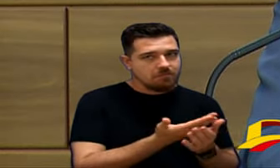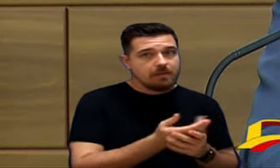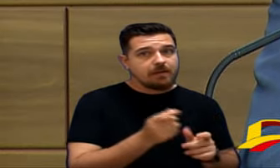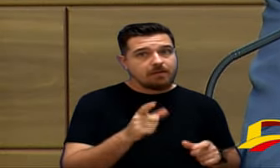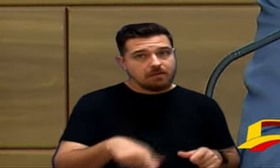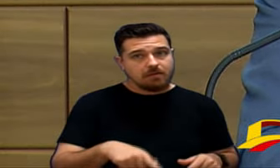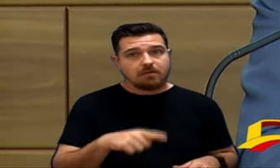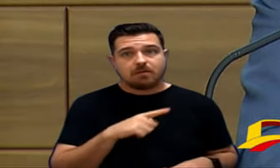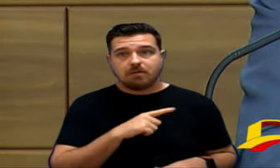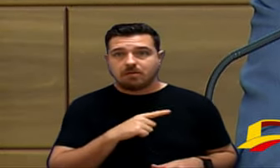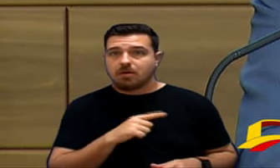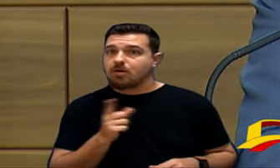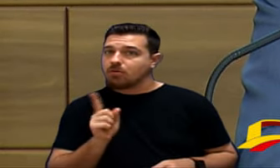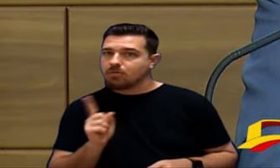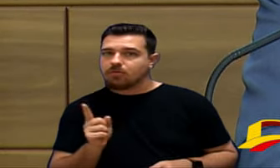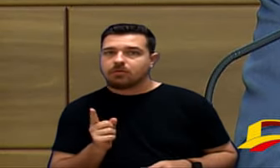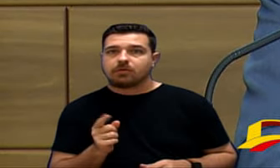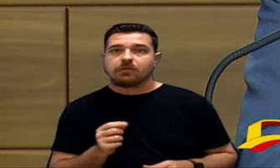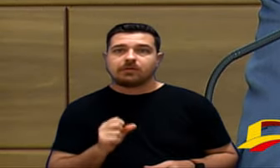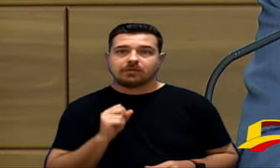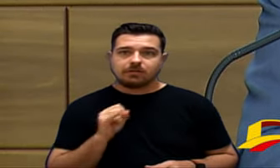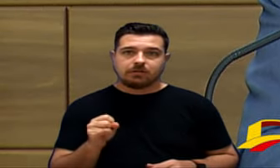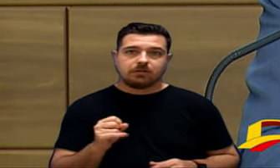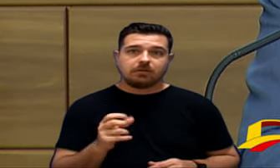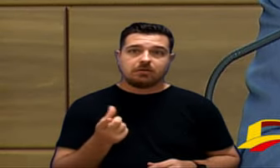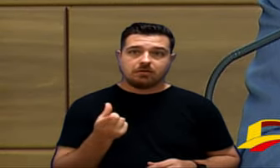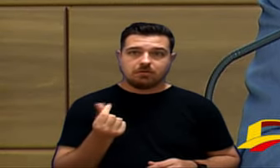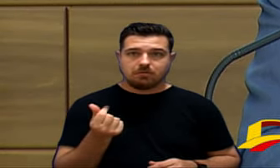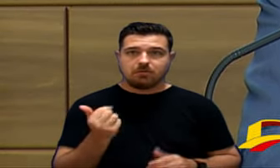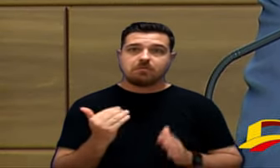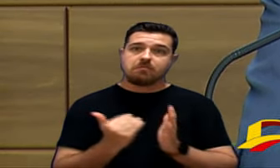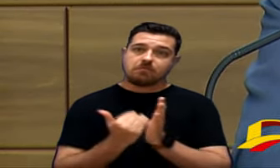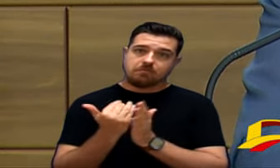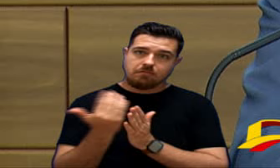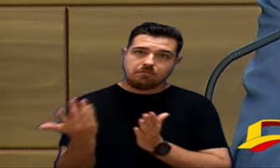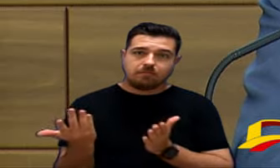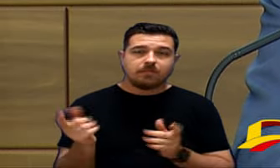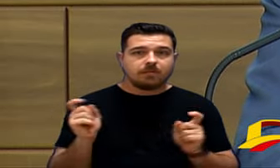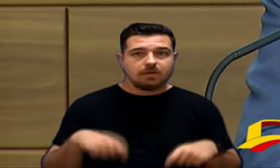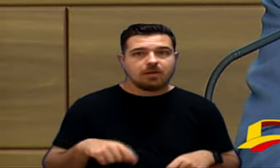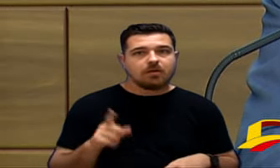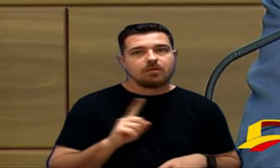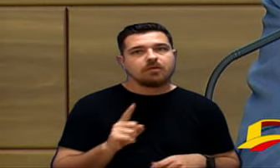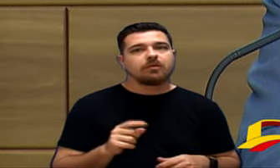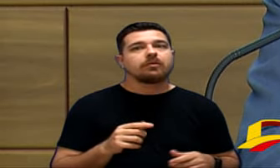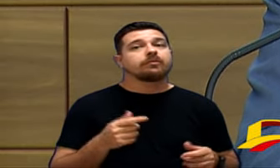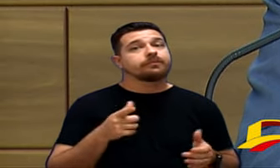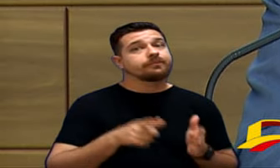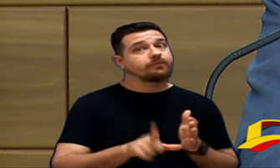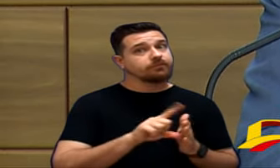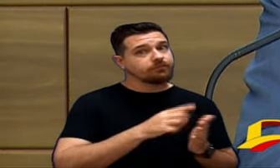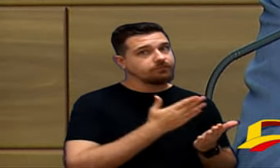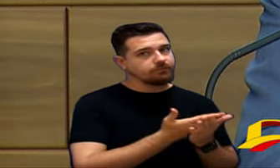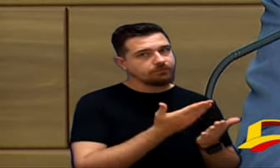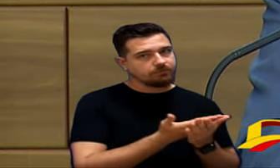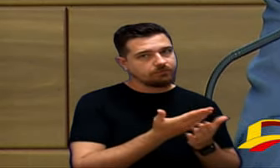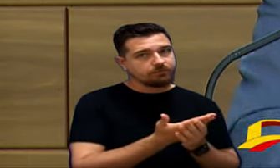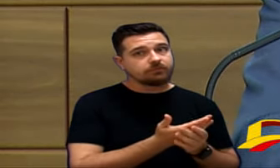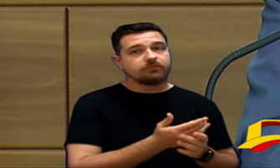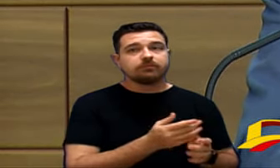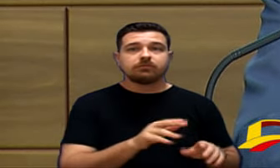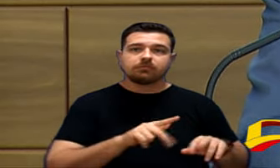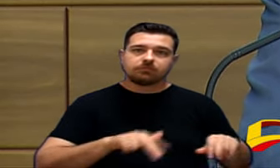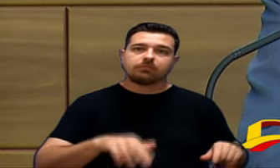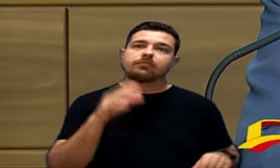existe no mercado se isso vai encarecer a licitação do município Então essa apenas uma das conclusões que a gente tá chegando nessa comissão e